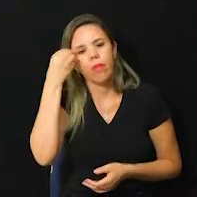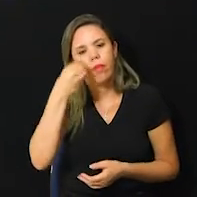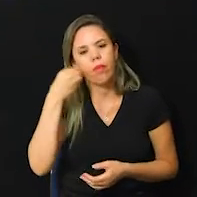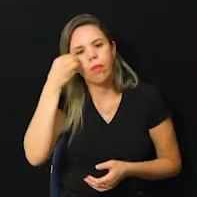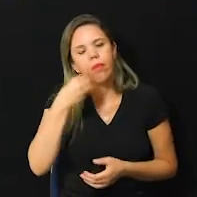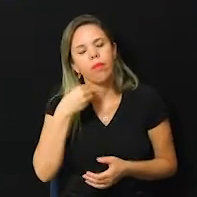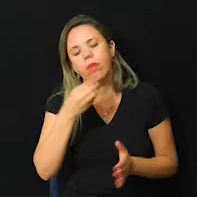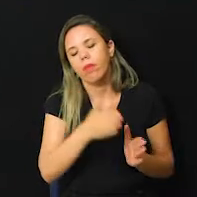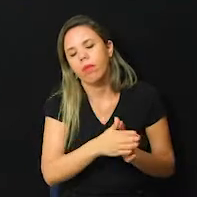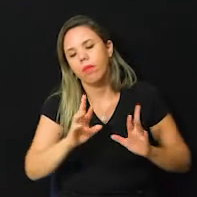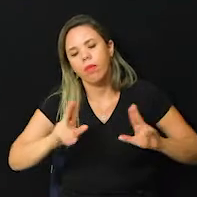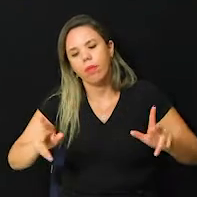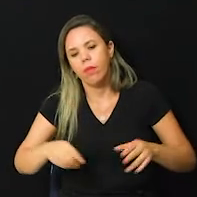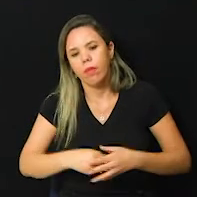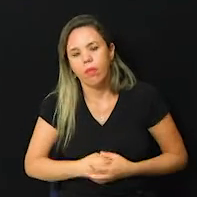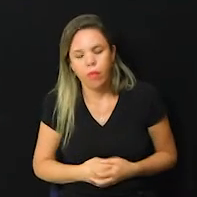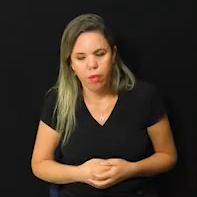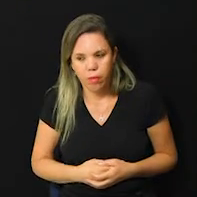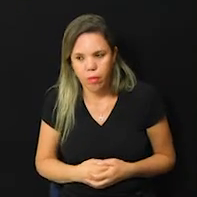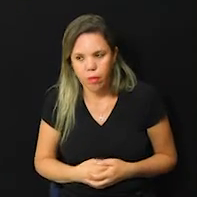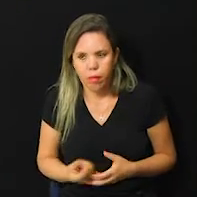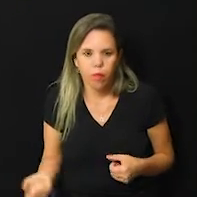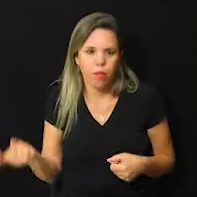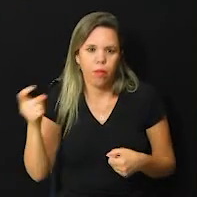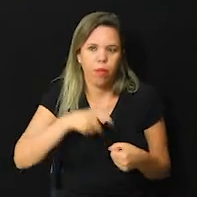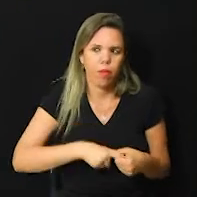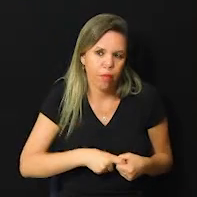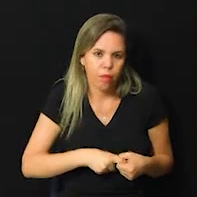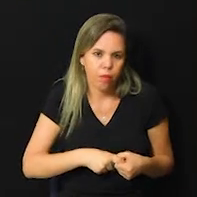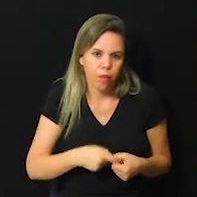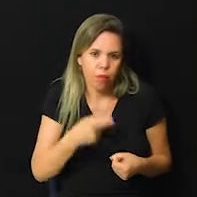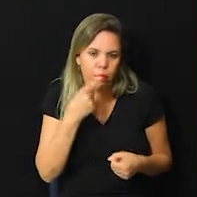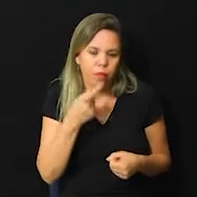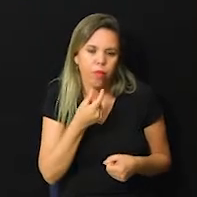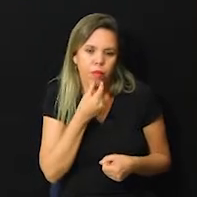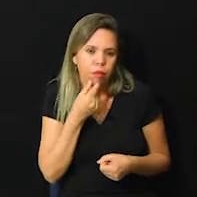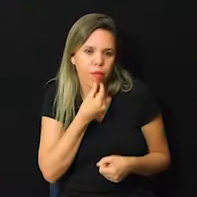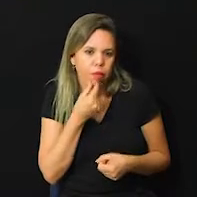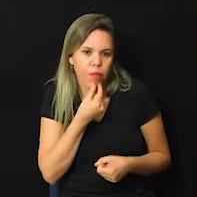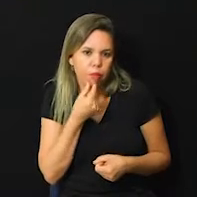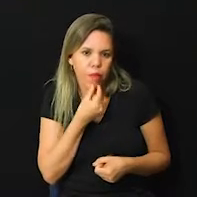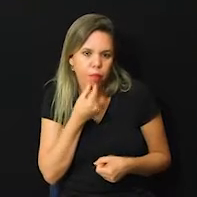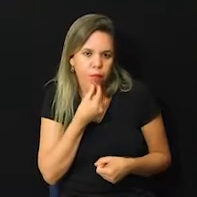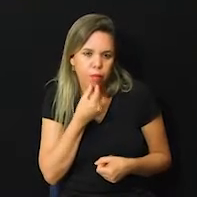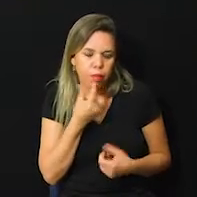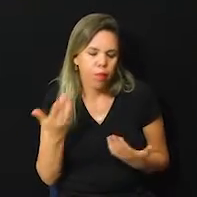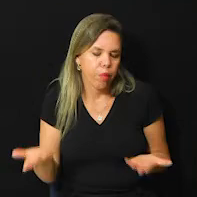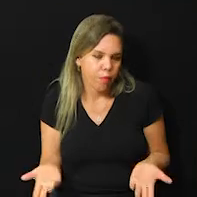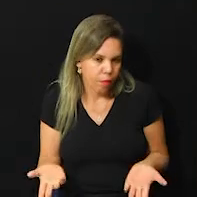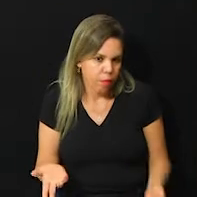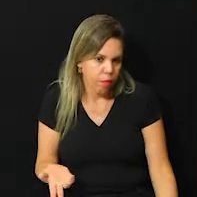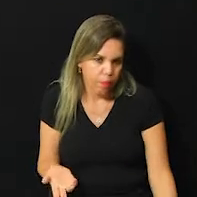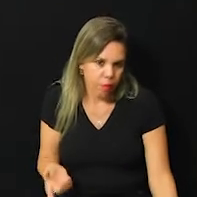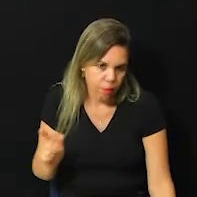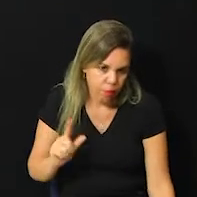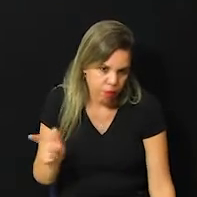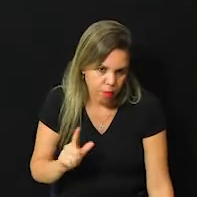vivenciou todo uma situação diferente volto não é falando do idioma e